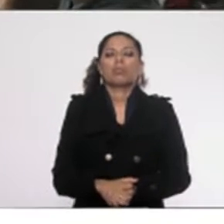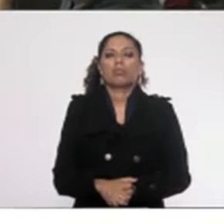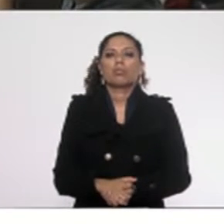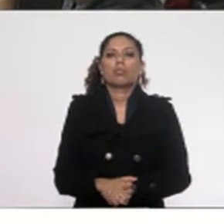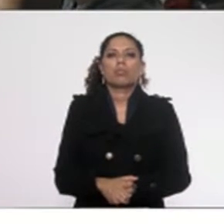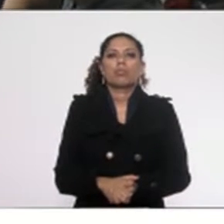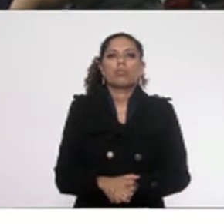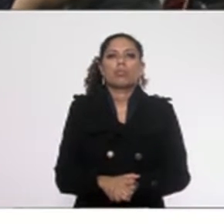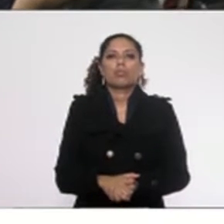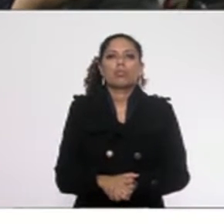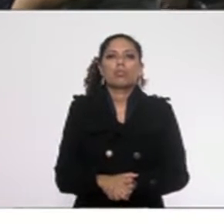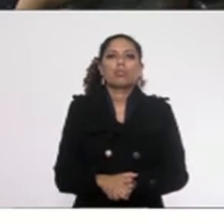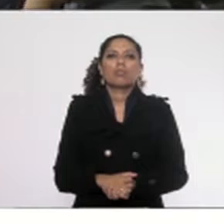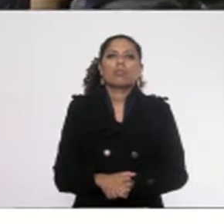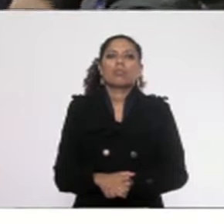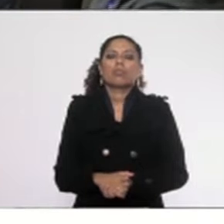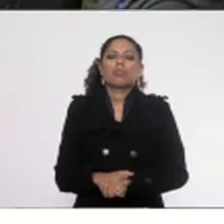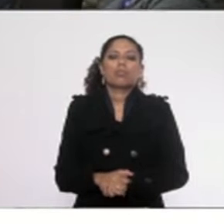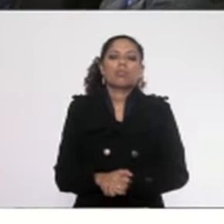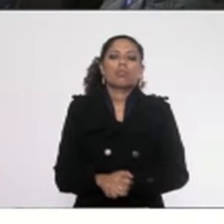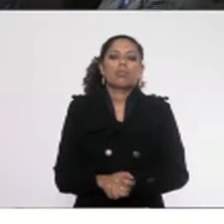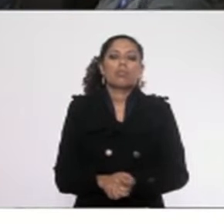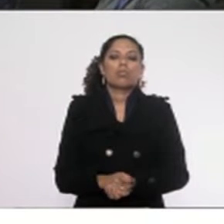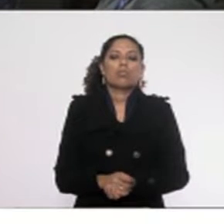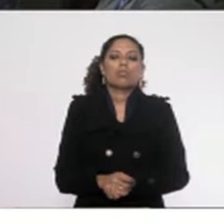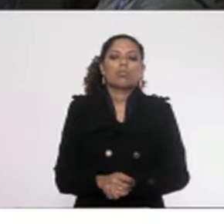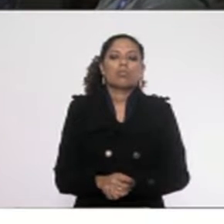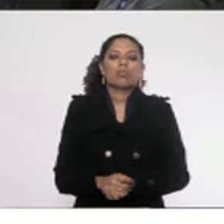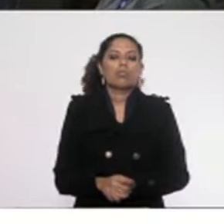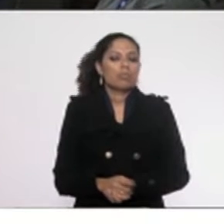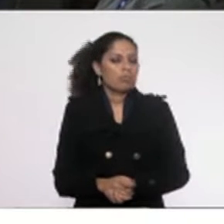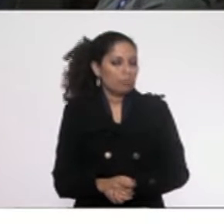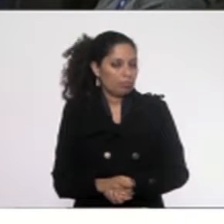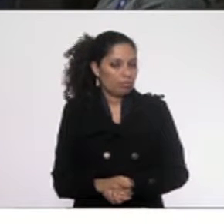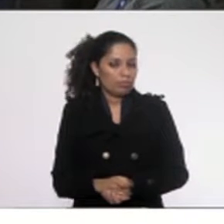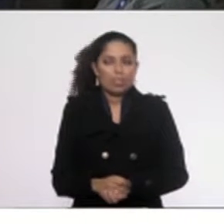Porque faz a apuração dos anos anteriores, que já está inscrito, que é prudente.